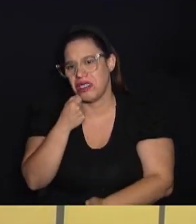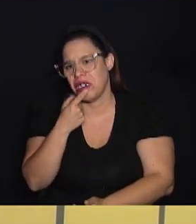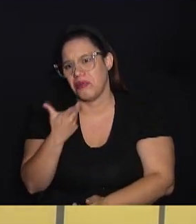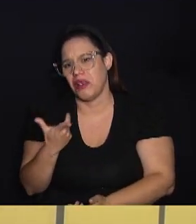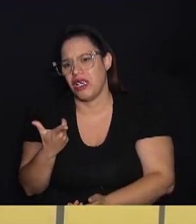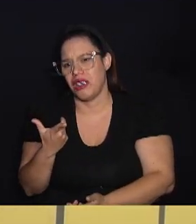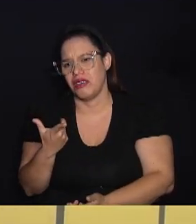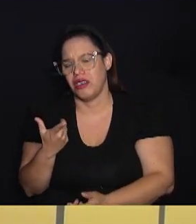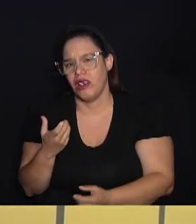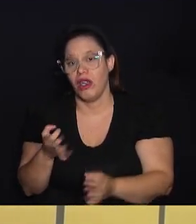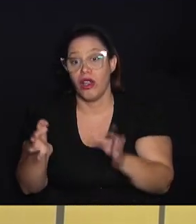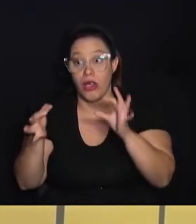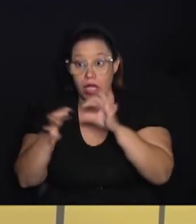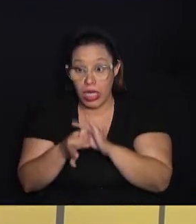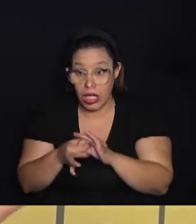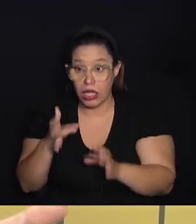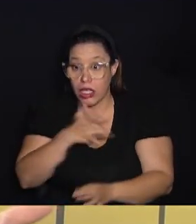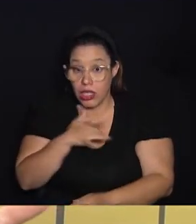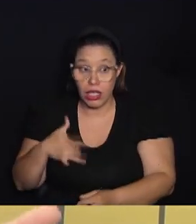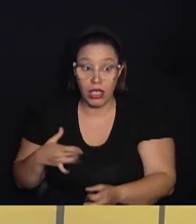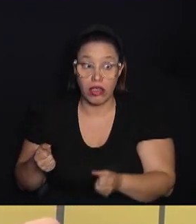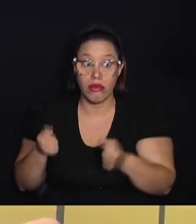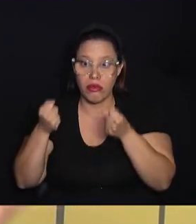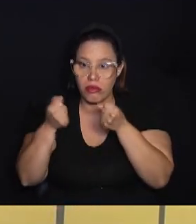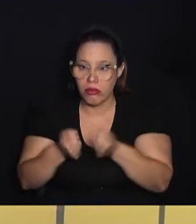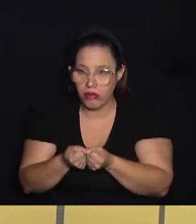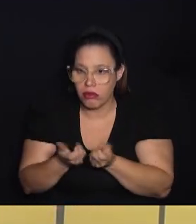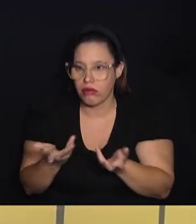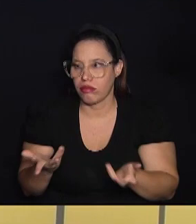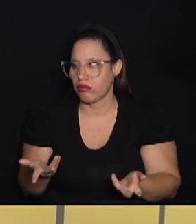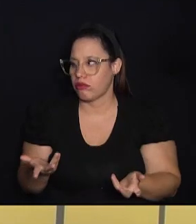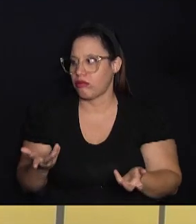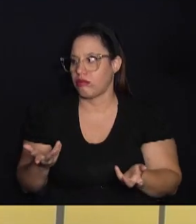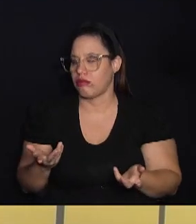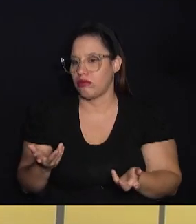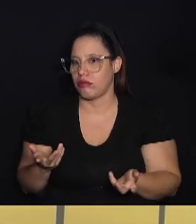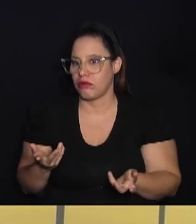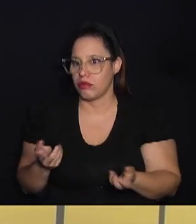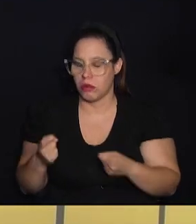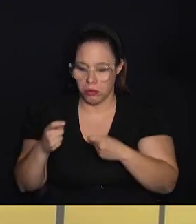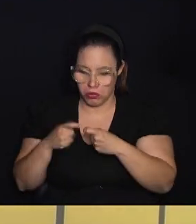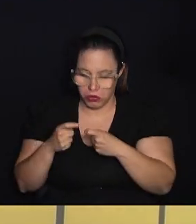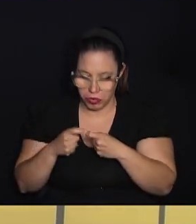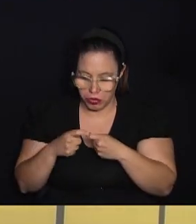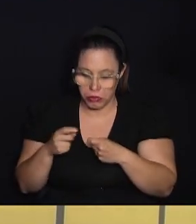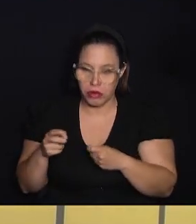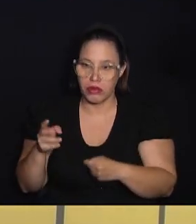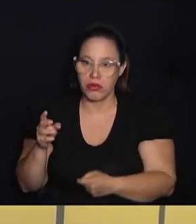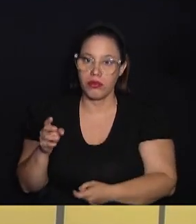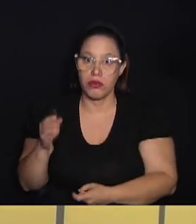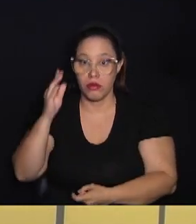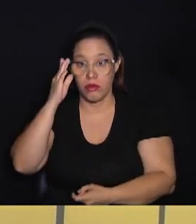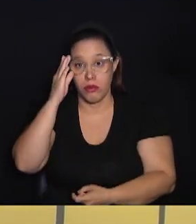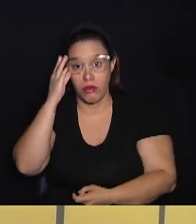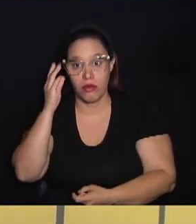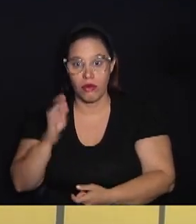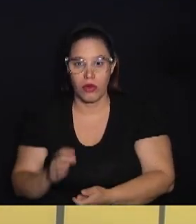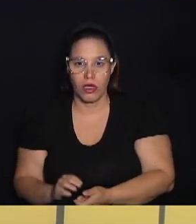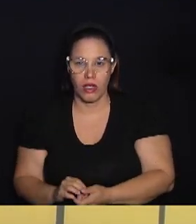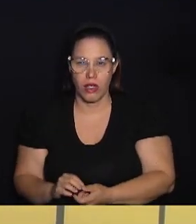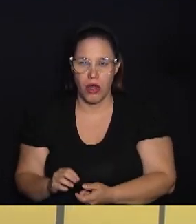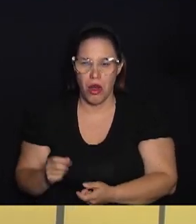integrativa sólida e não está ancorado numa numa evidência médica sólida também então fica e